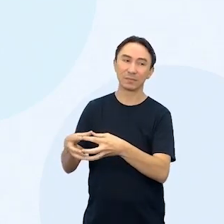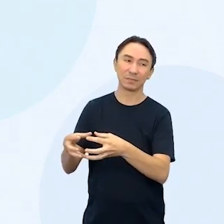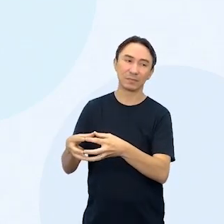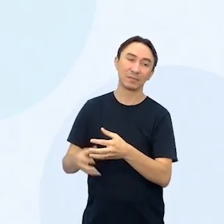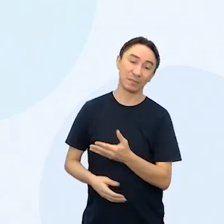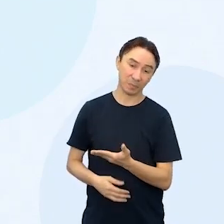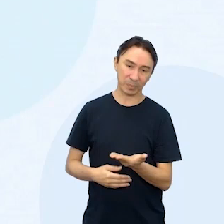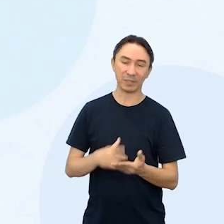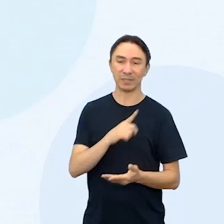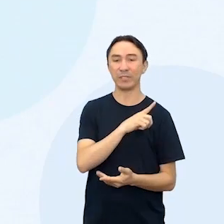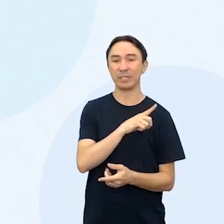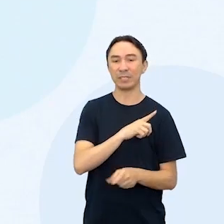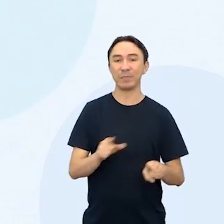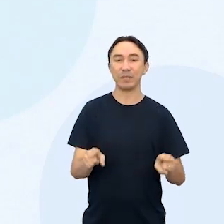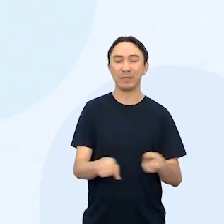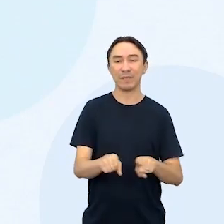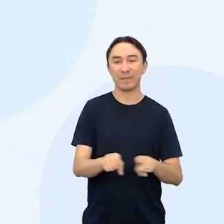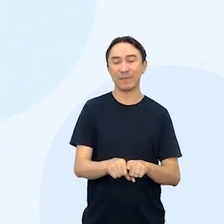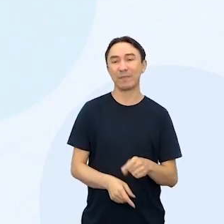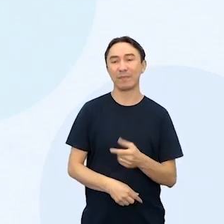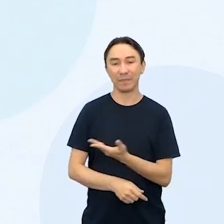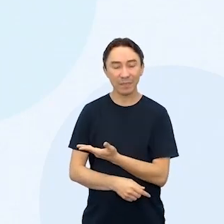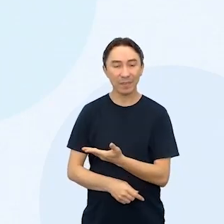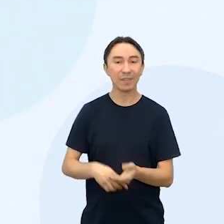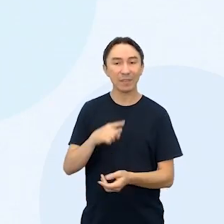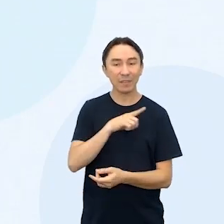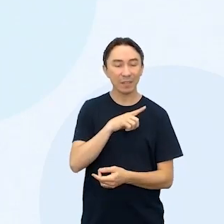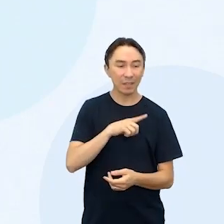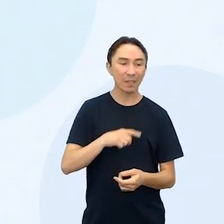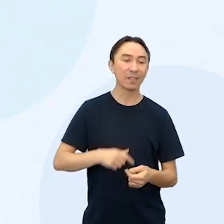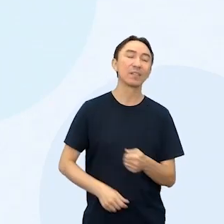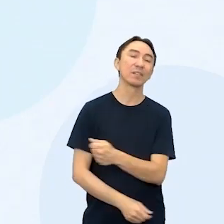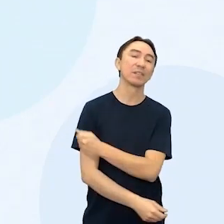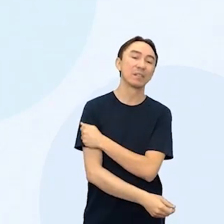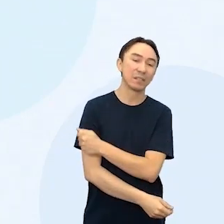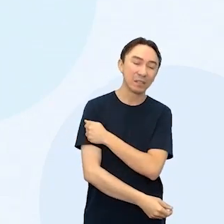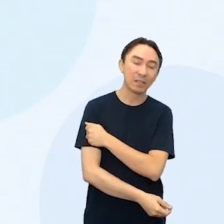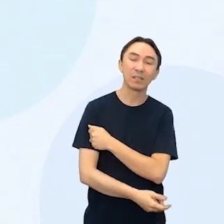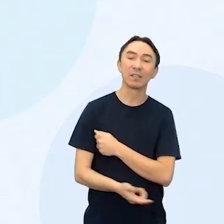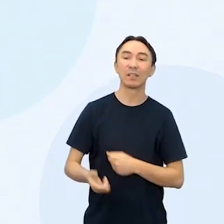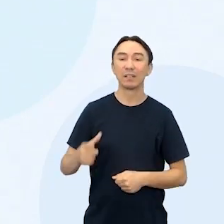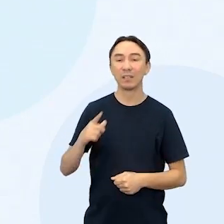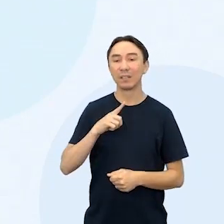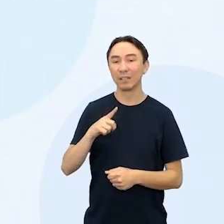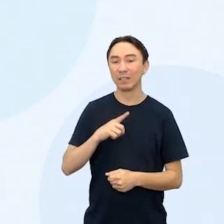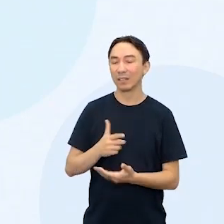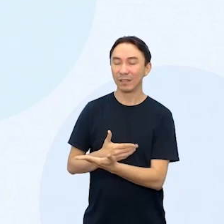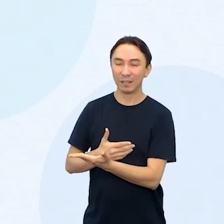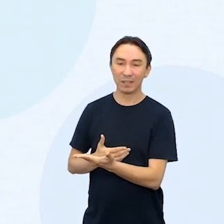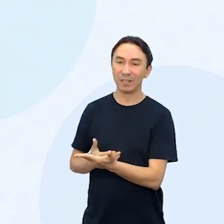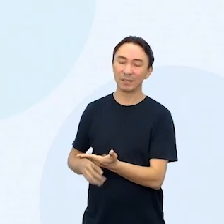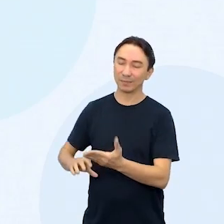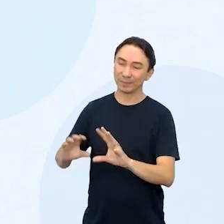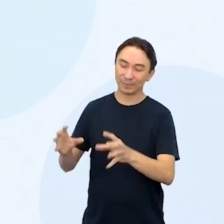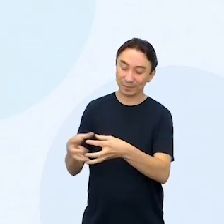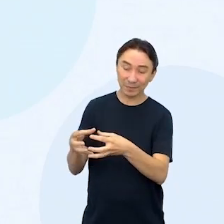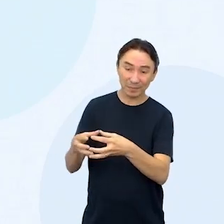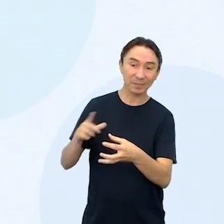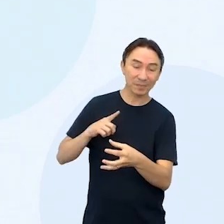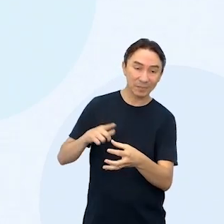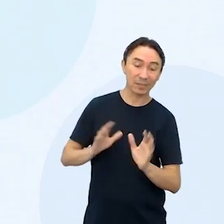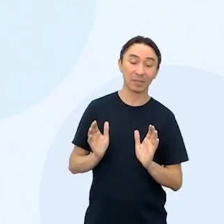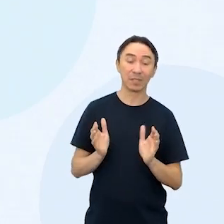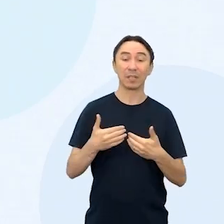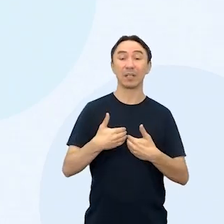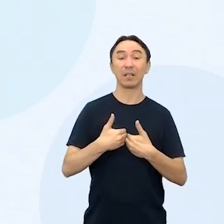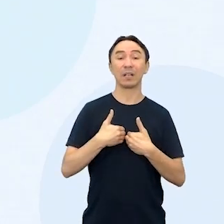de vocês devem ter matriculados em suas classes estudantes com TEA, mas isso não significa que todos